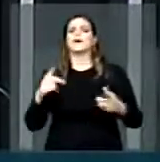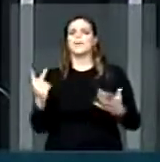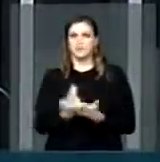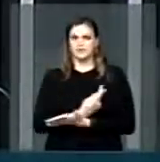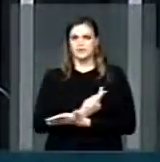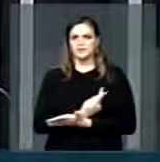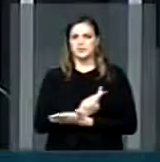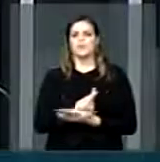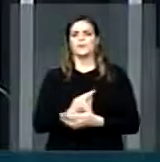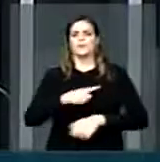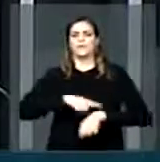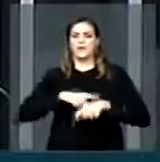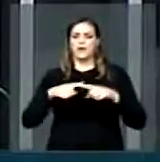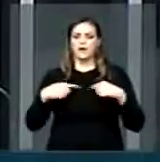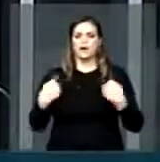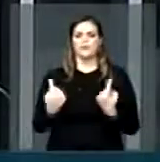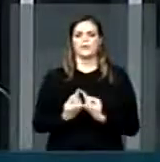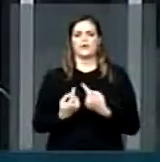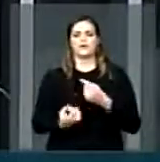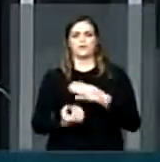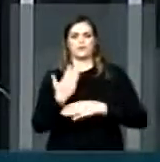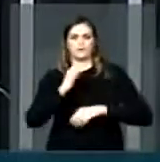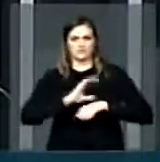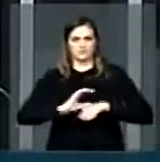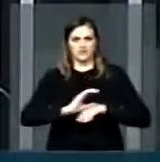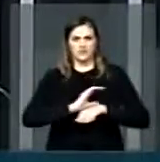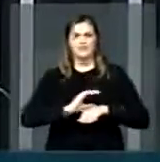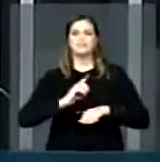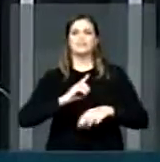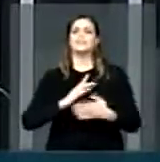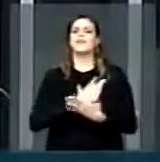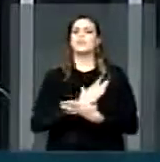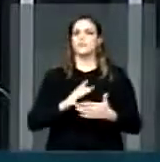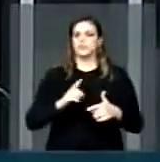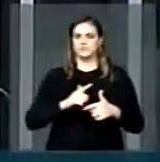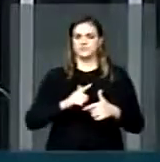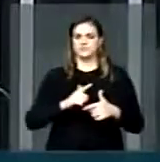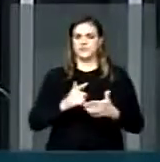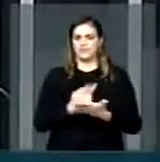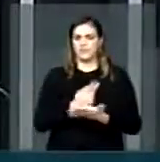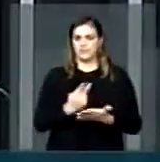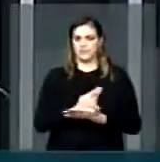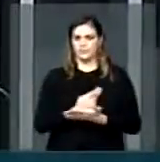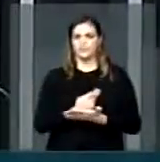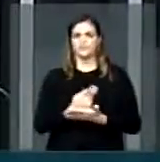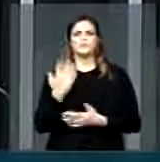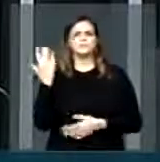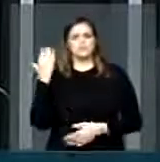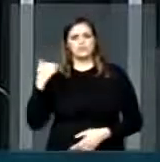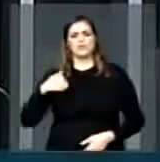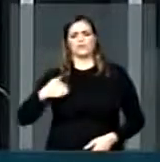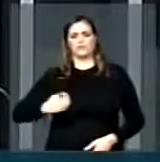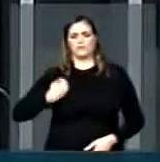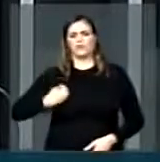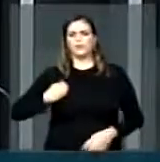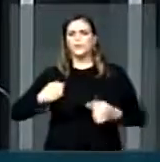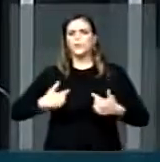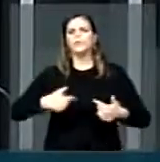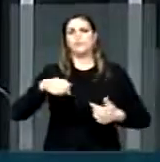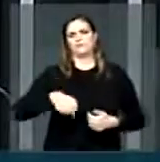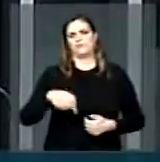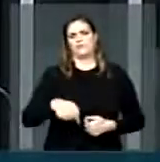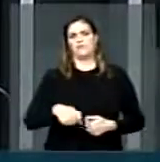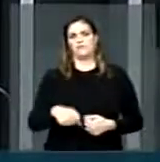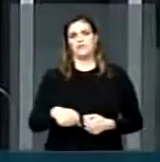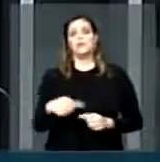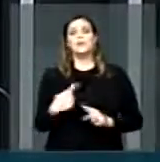87, 88, Gonzaga Patriota brigando, como é que se traz dos estados para a União